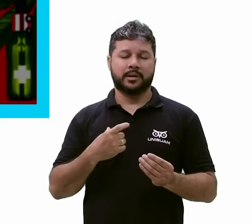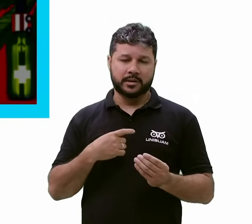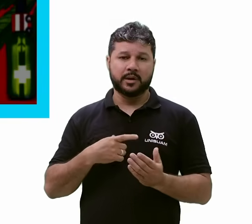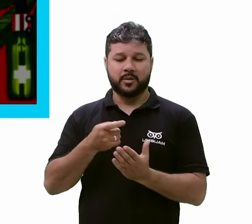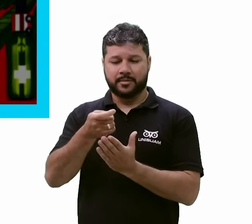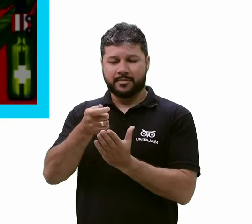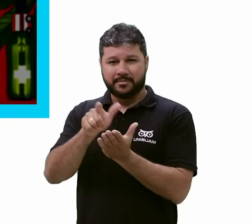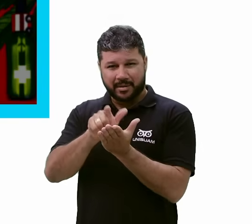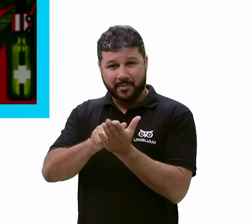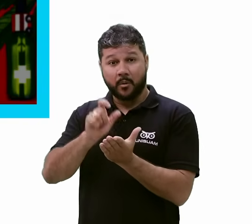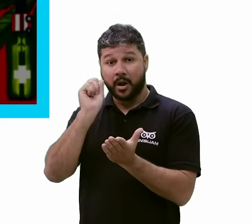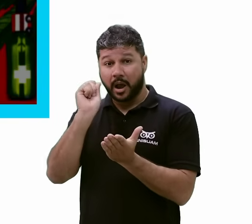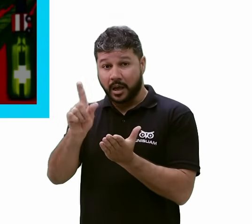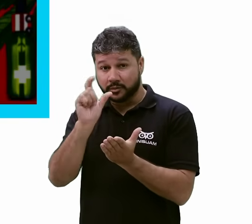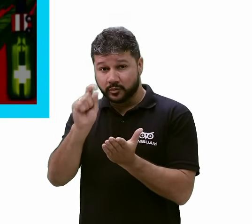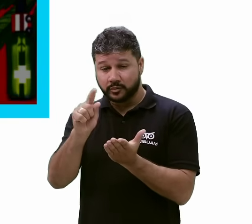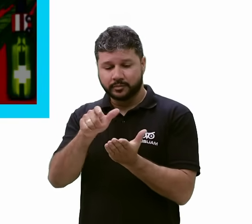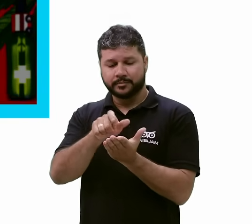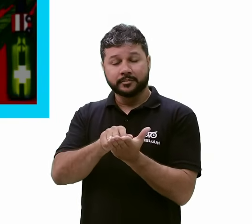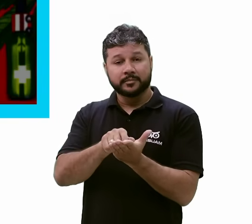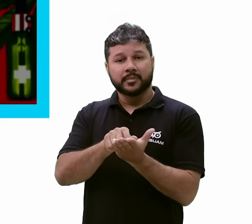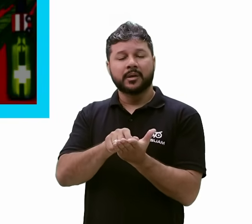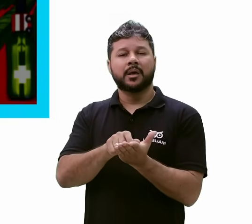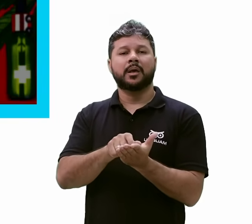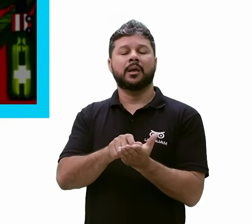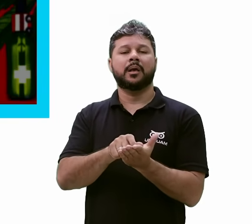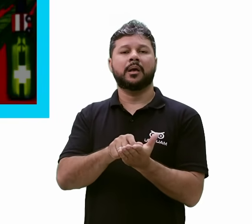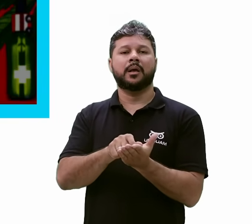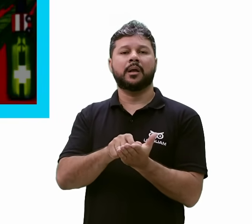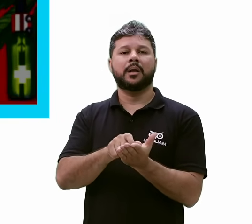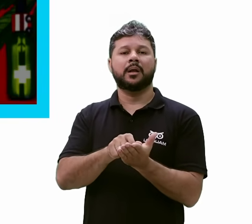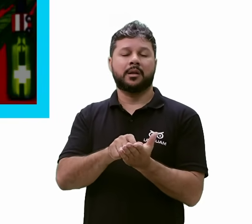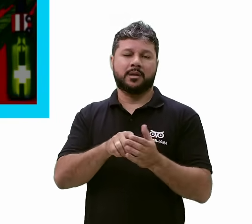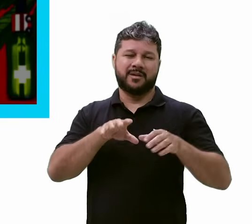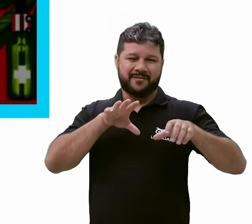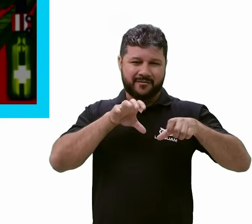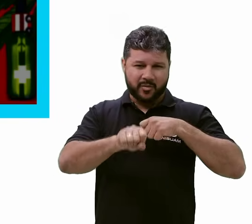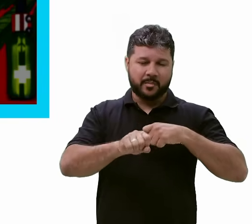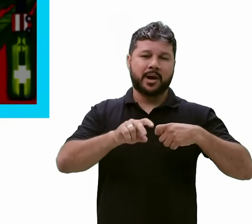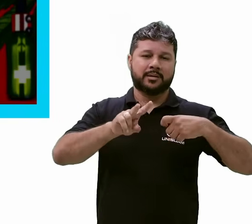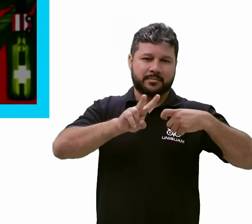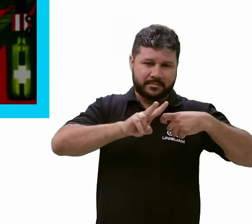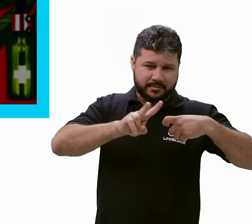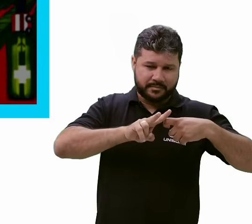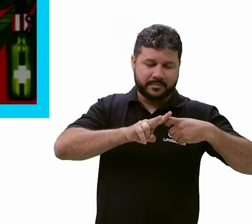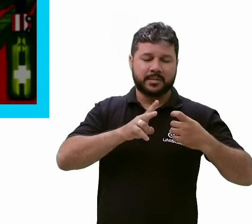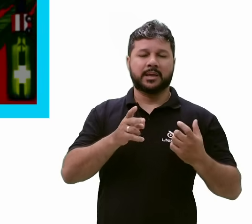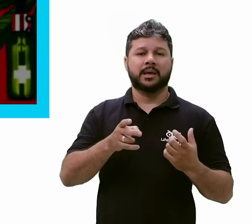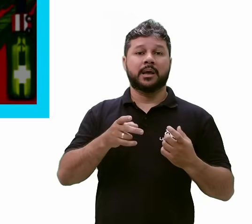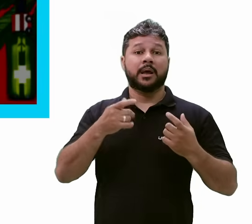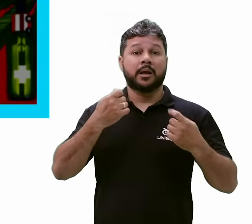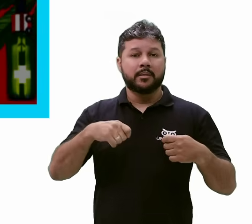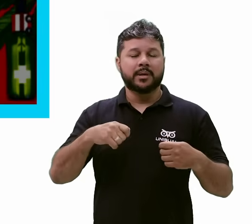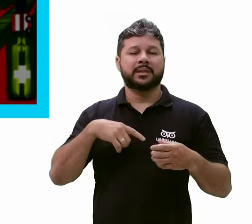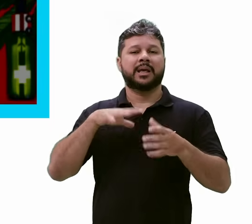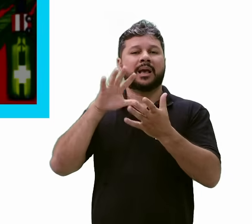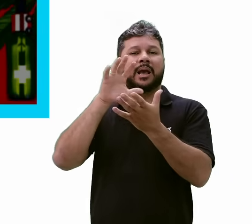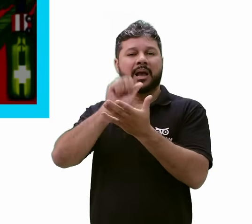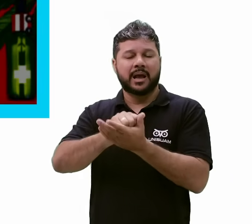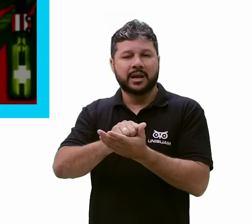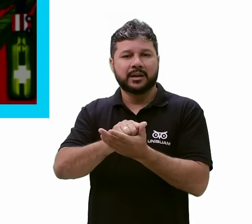para vocês, usando o receituário azul, você vai ter que ter, depois de se formar em medicina veterinária, você vai ter que ter